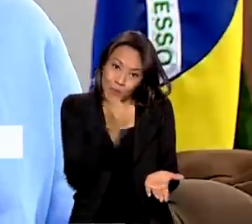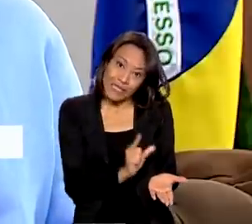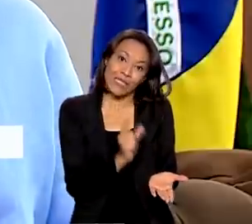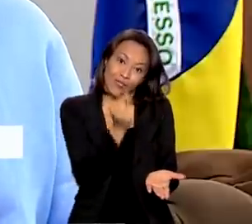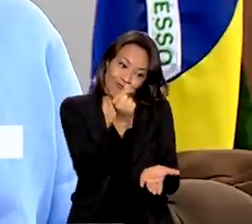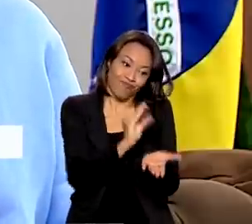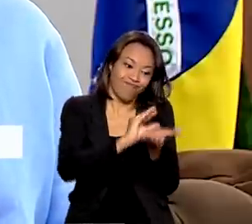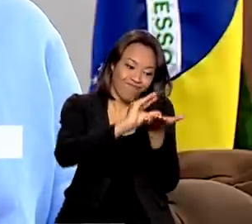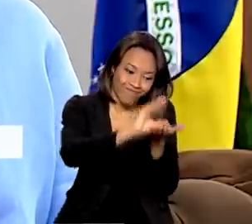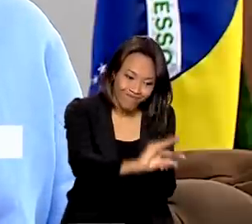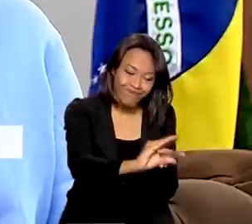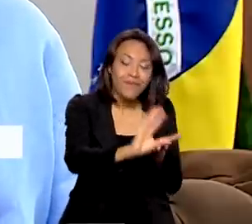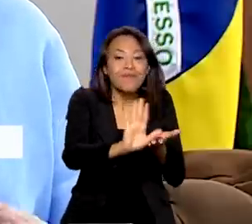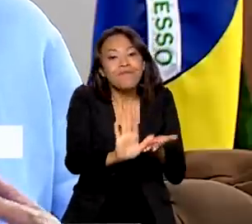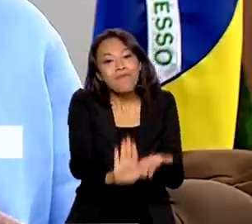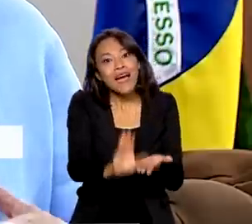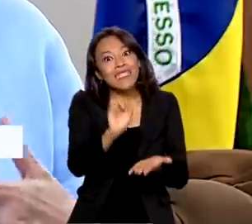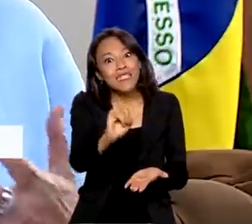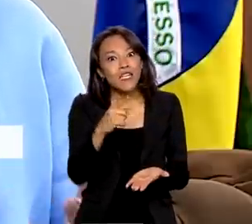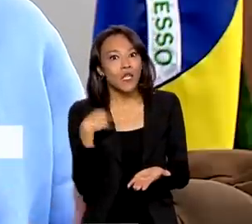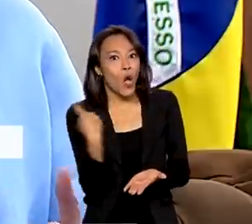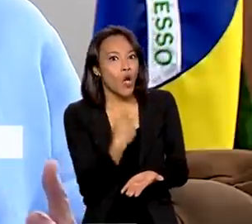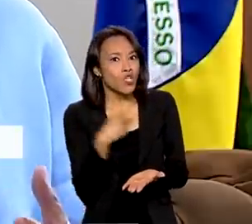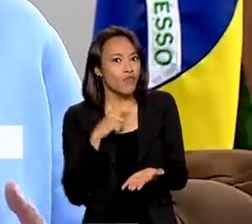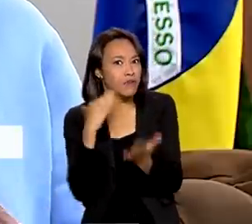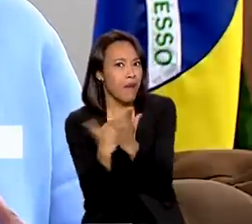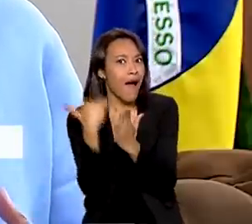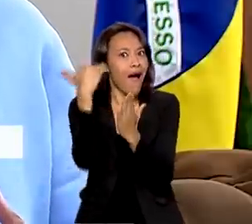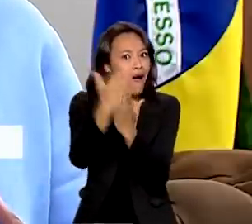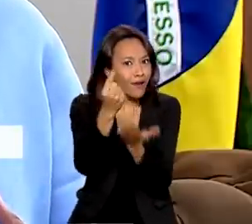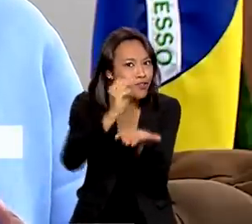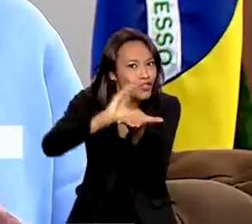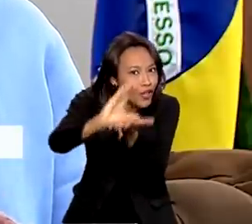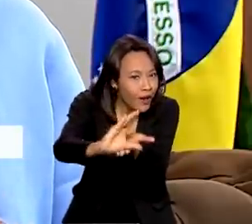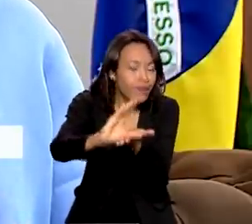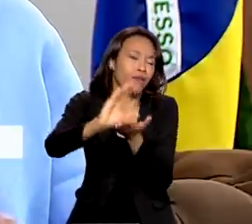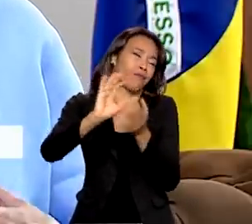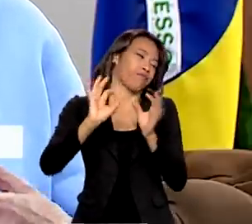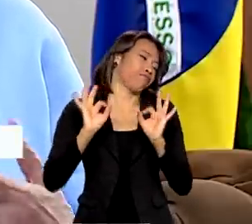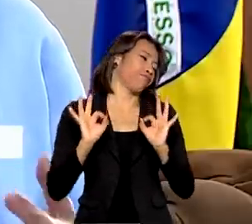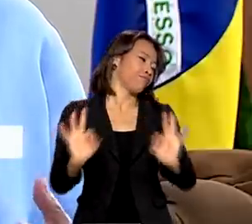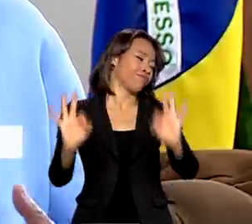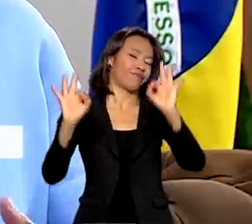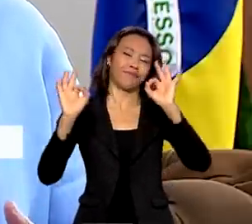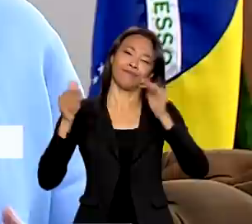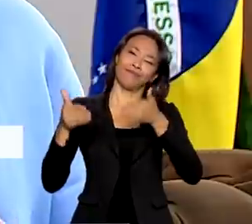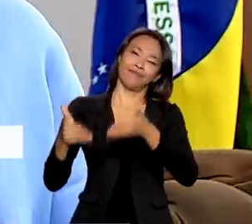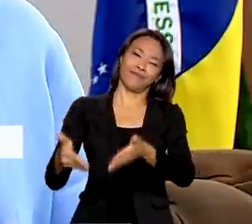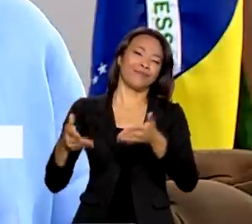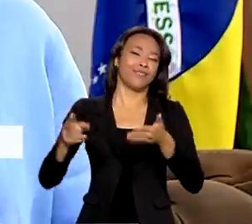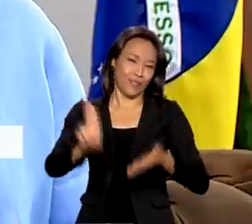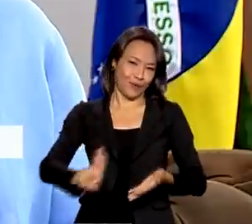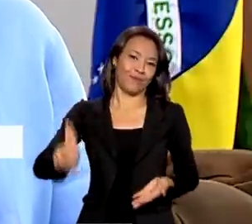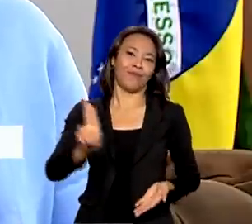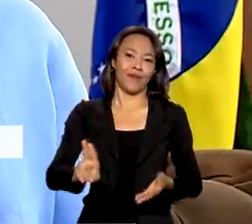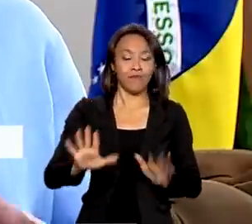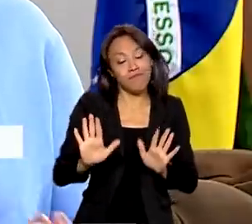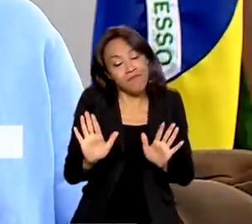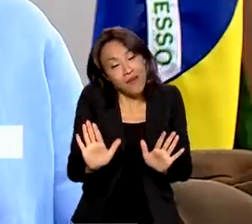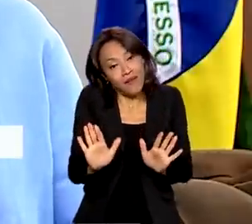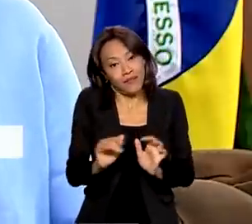fazer mas se nós tivéssemos mais recursos Com certeza eles seriam aplicados